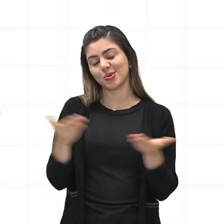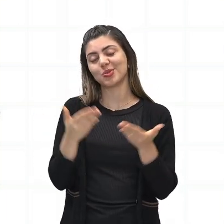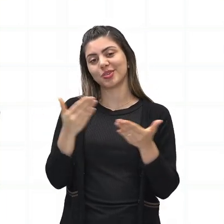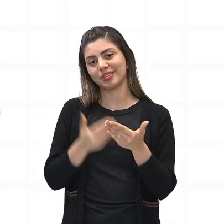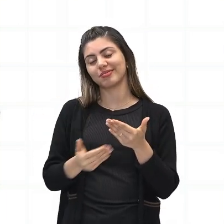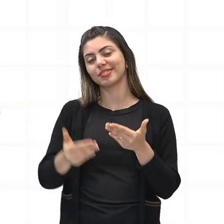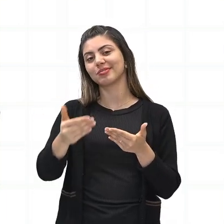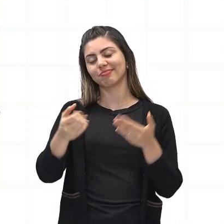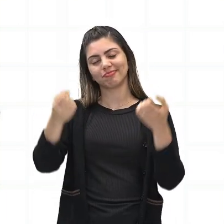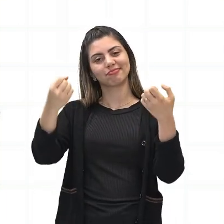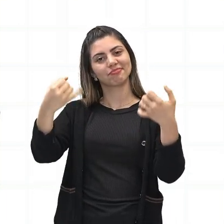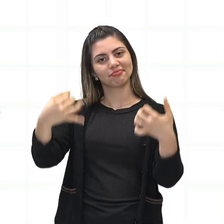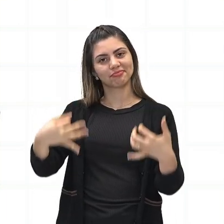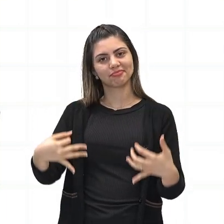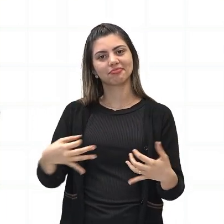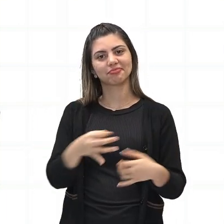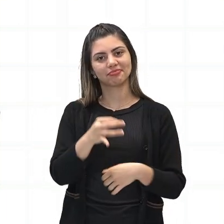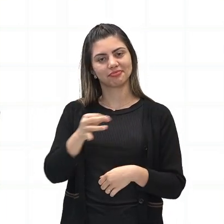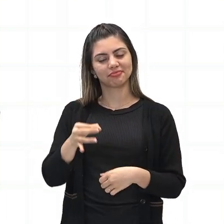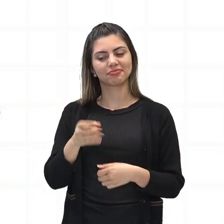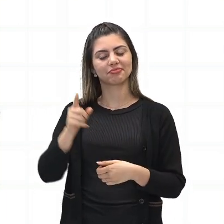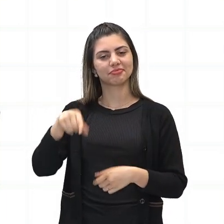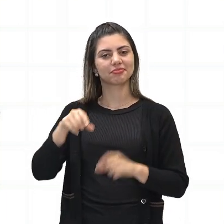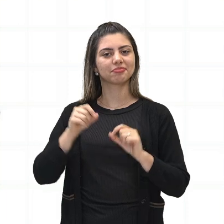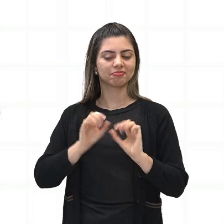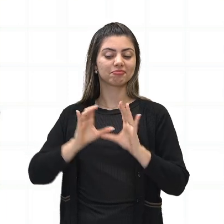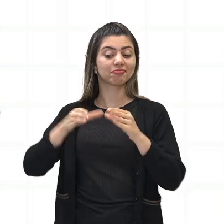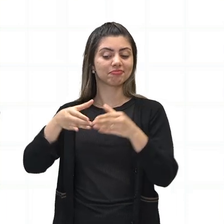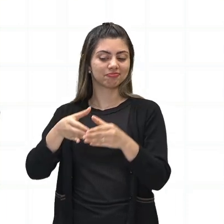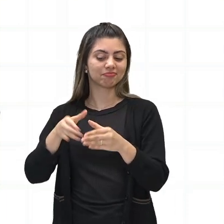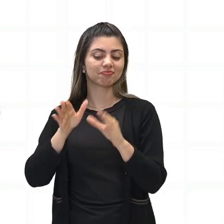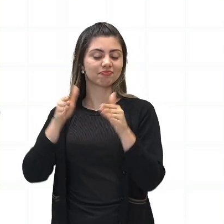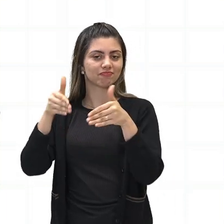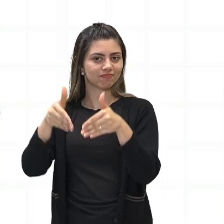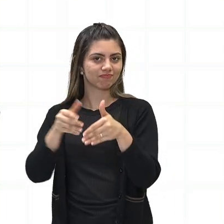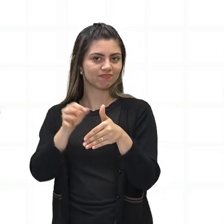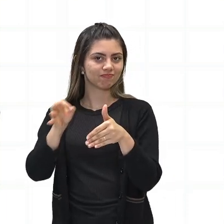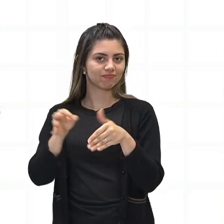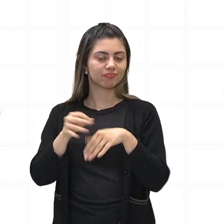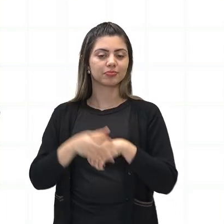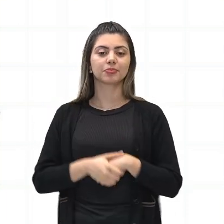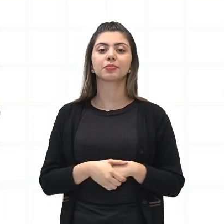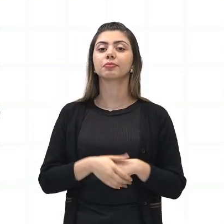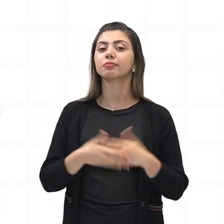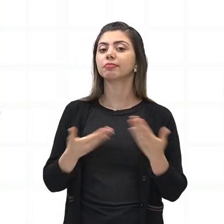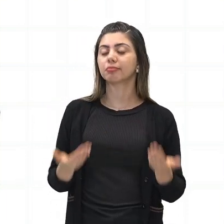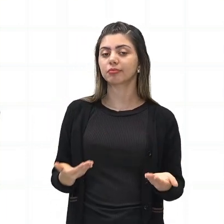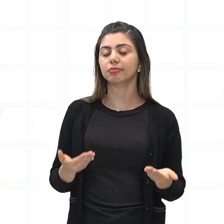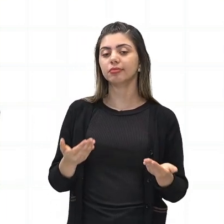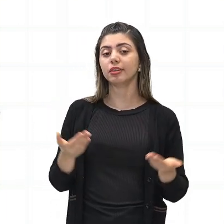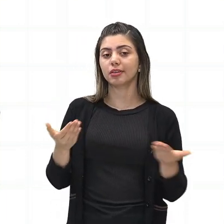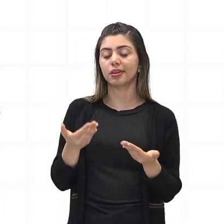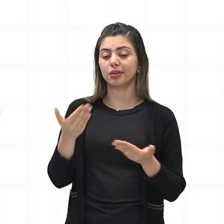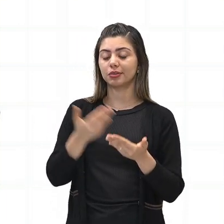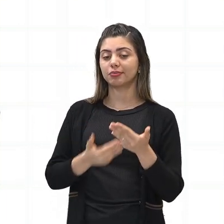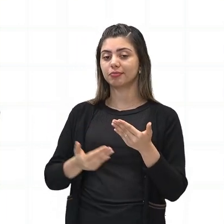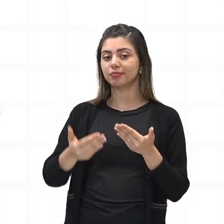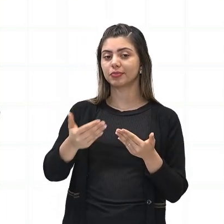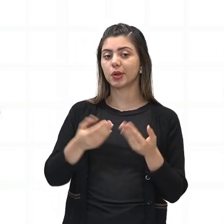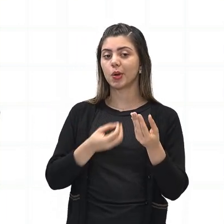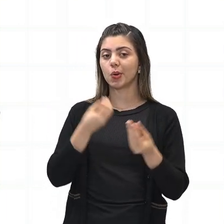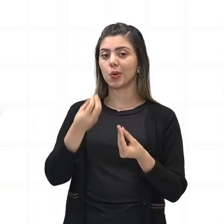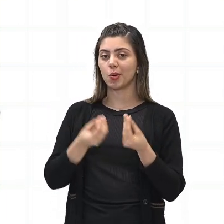vamos desenvolver essas figuras de pensamento e vamos começar então